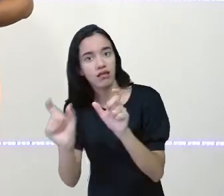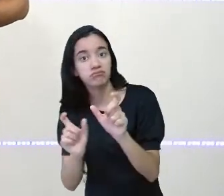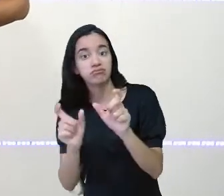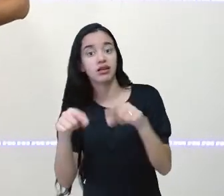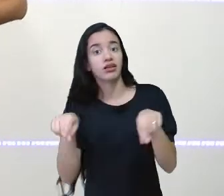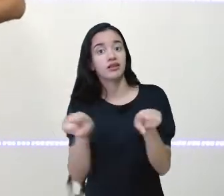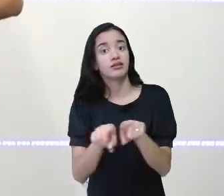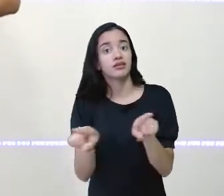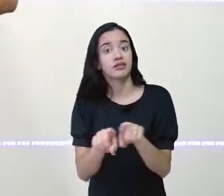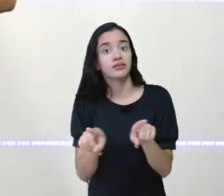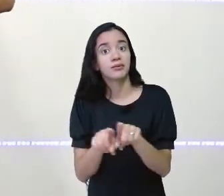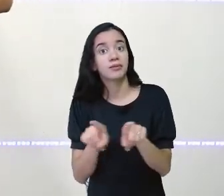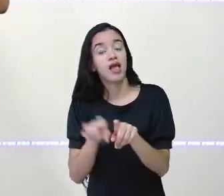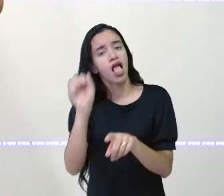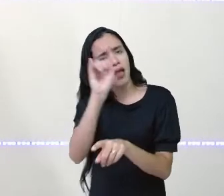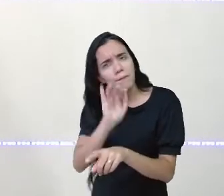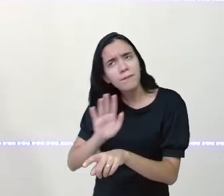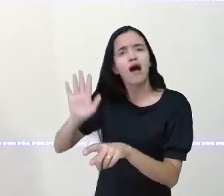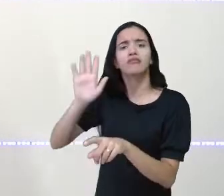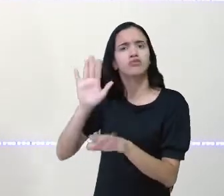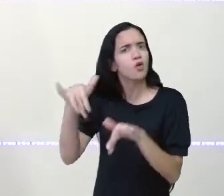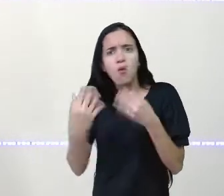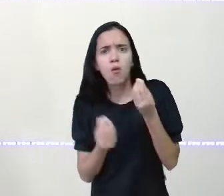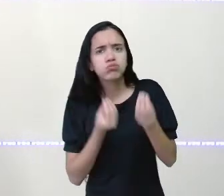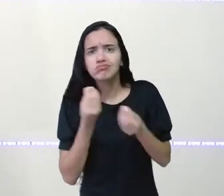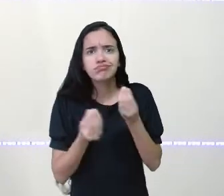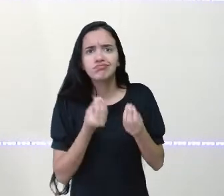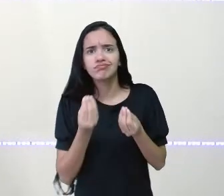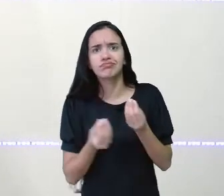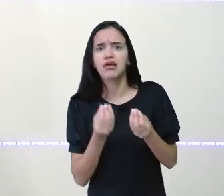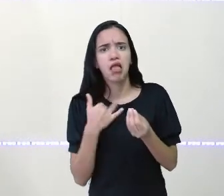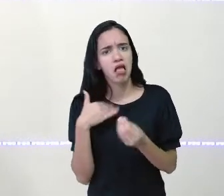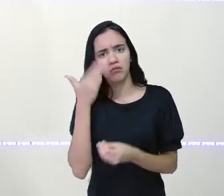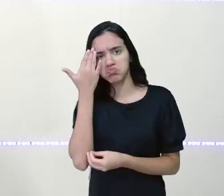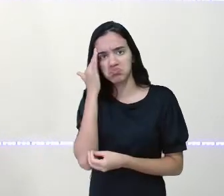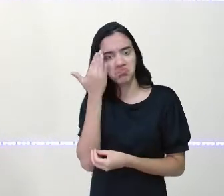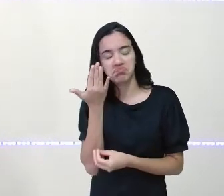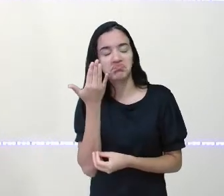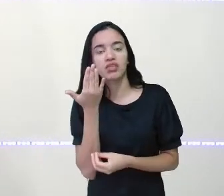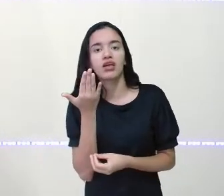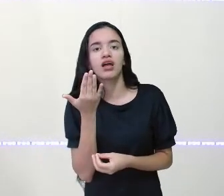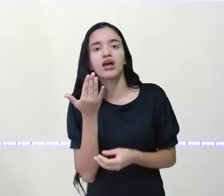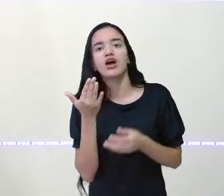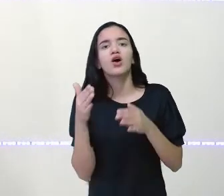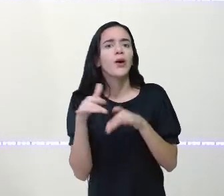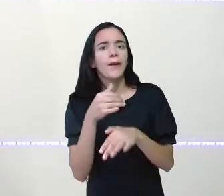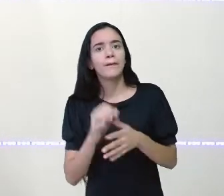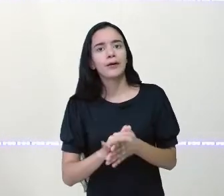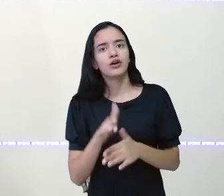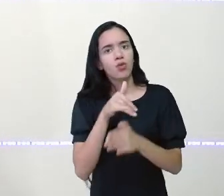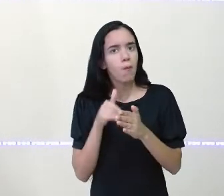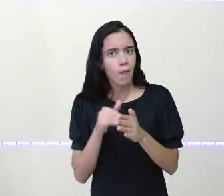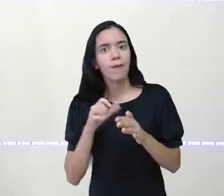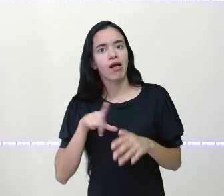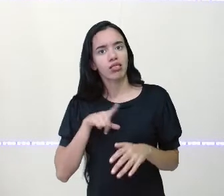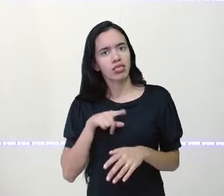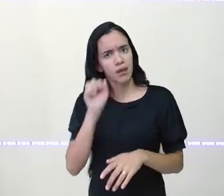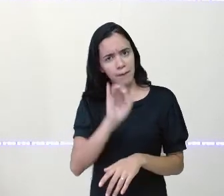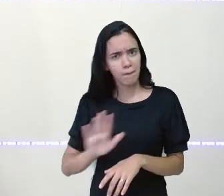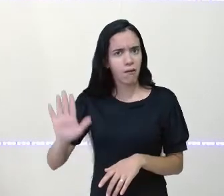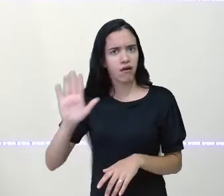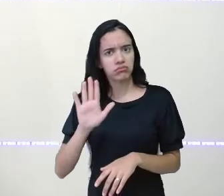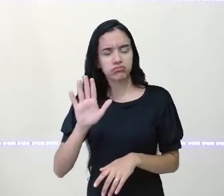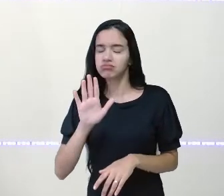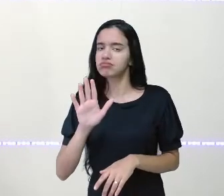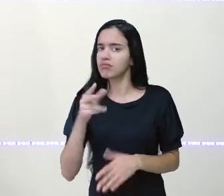e formam imagens. Como assim, professora Keise? Não entendi. Todo poema não tem imagem? Nem